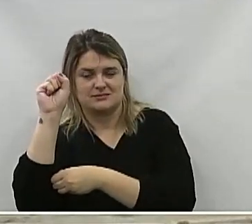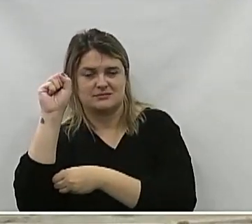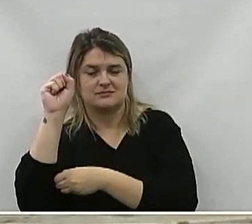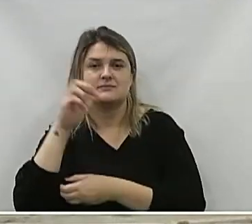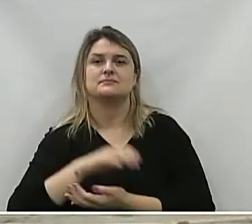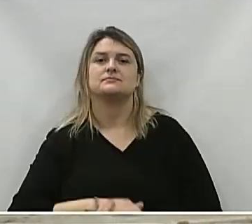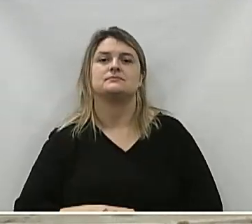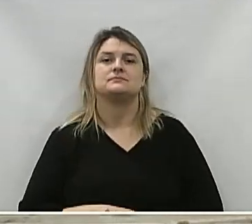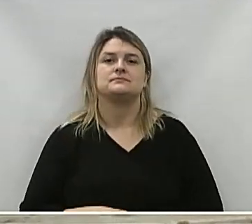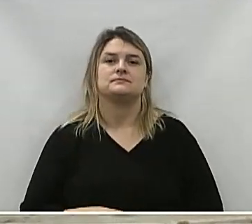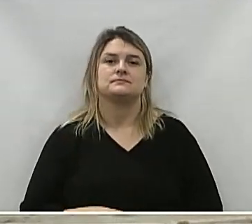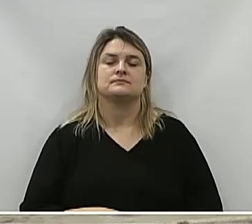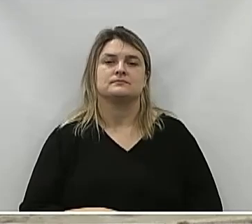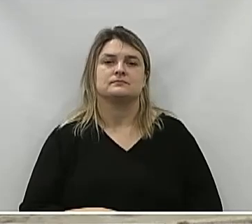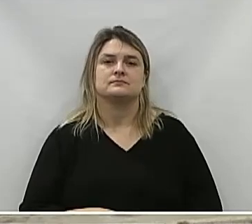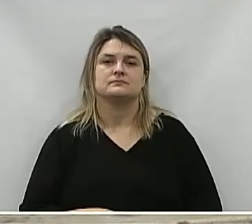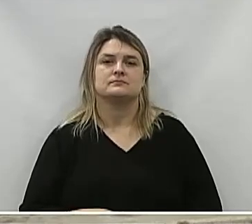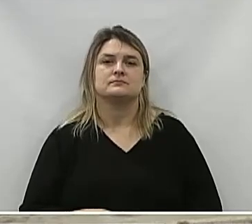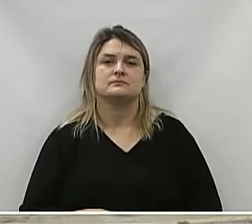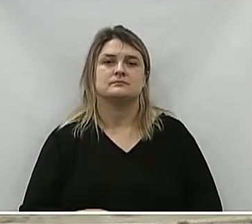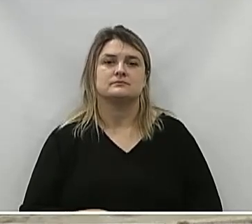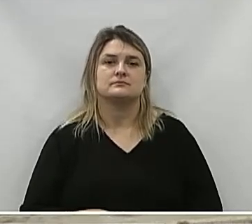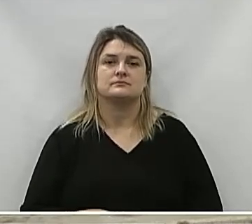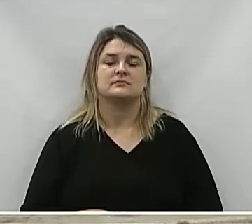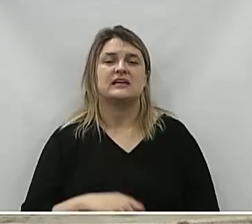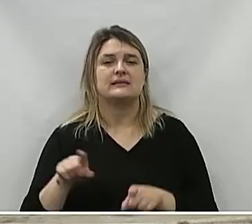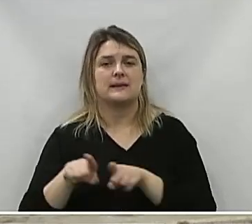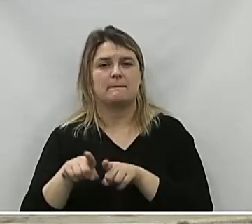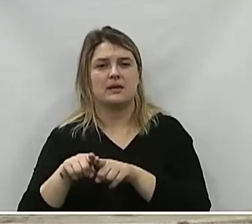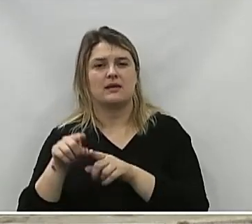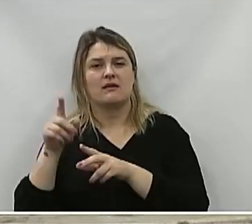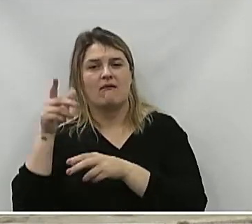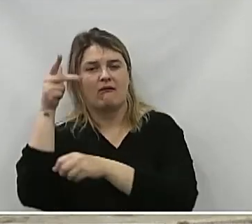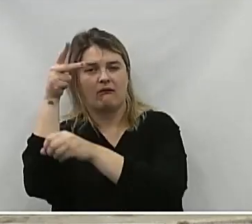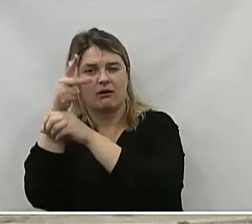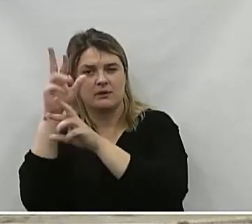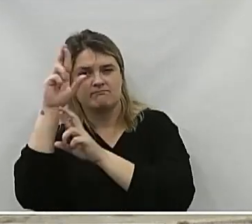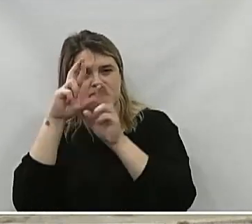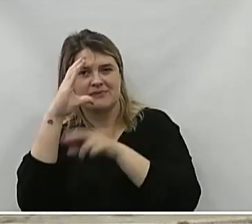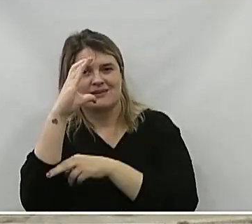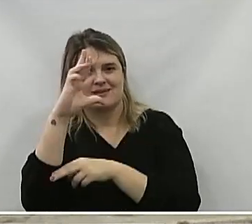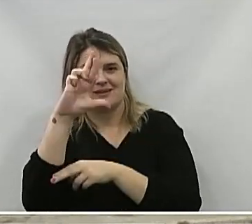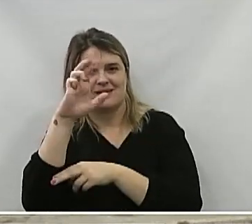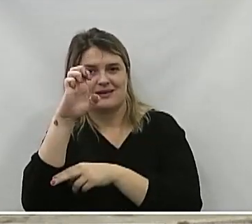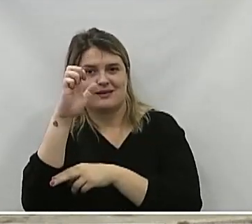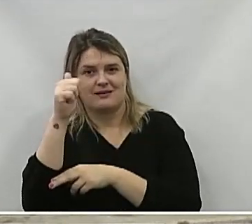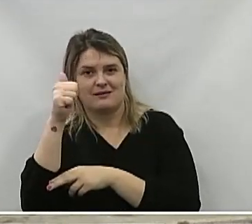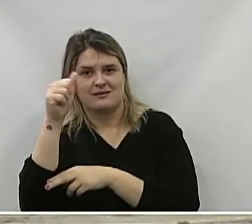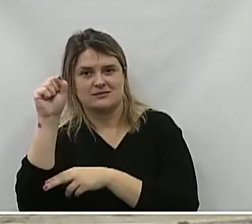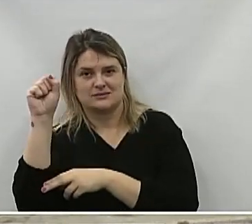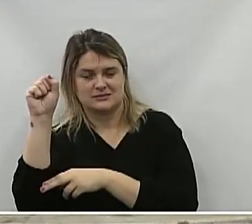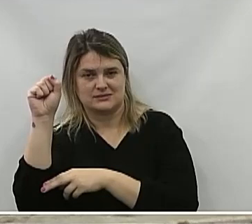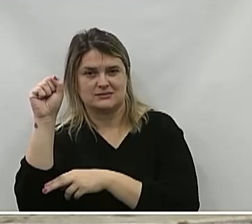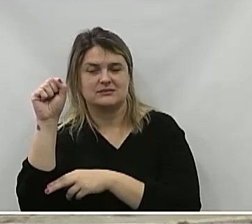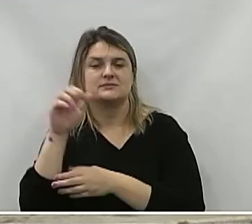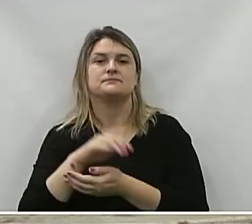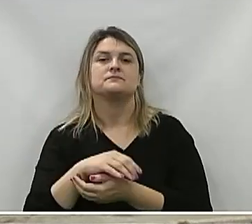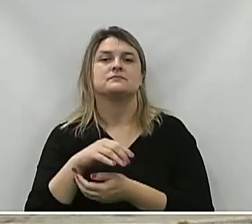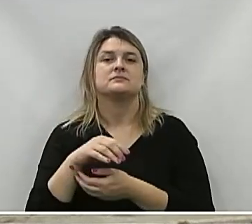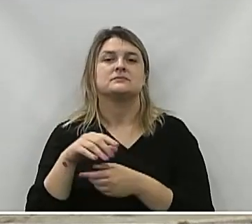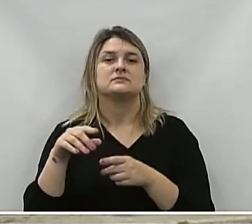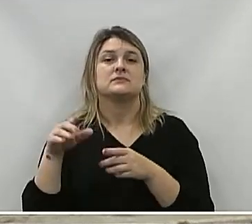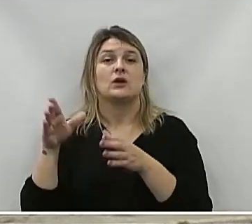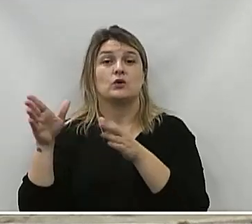de assistência social do Distrito de São Cristóvão e o creias que é o centro de referência especializada de assistência social que